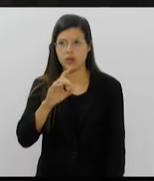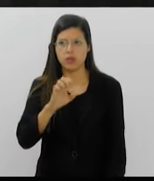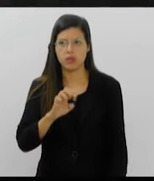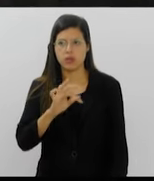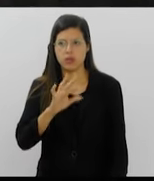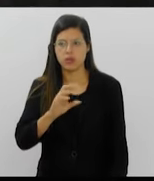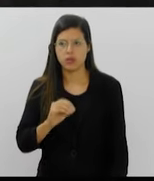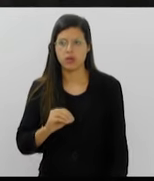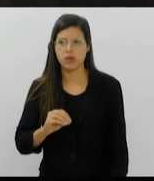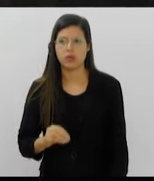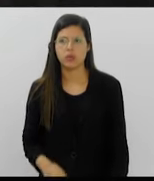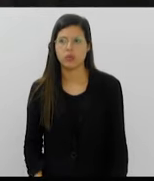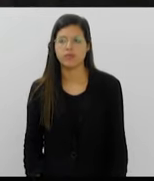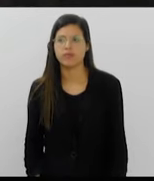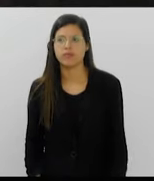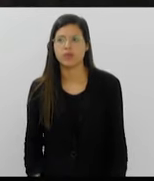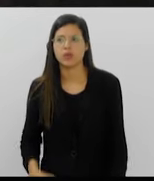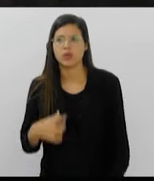os reboques do Detro. E aí eu tenho